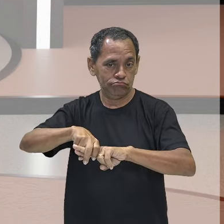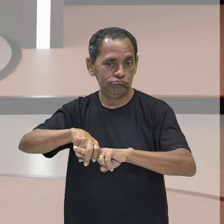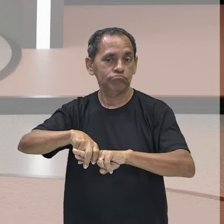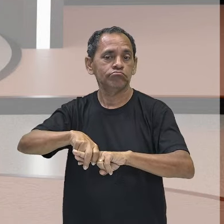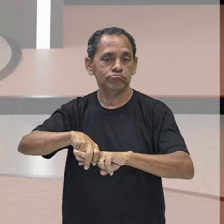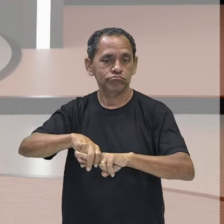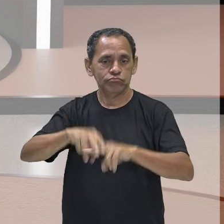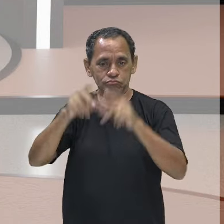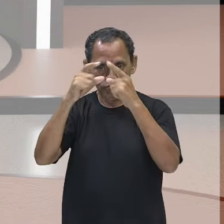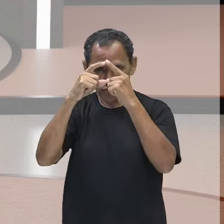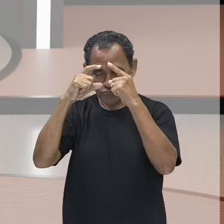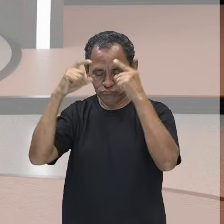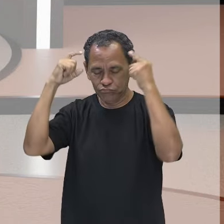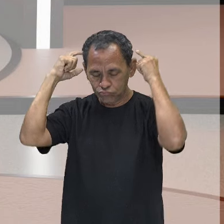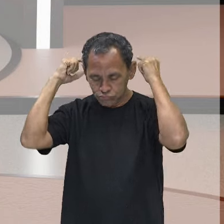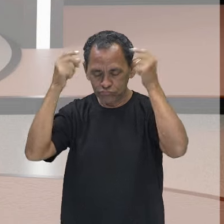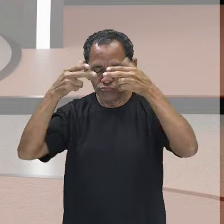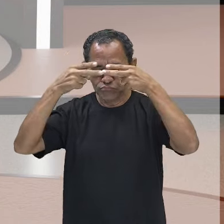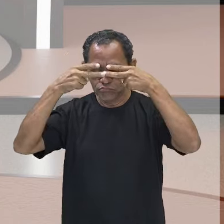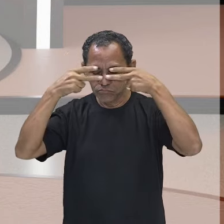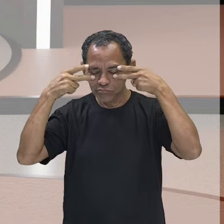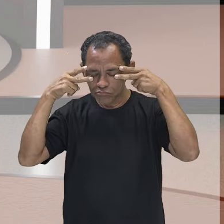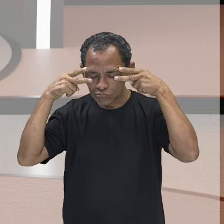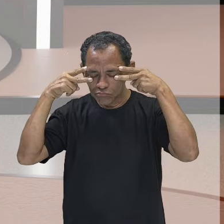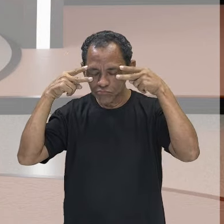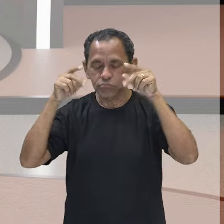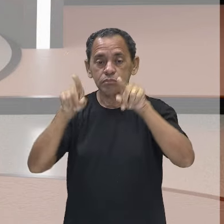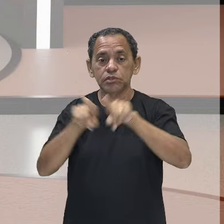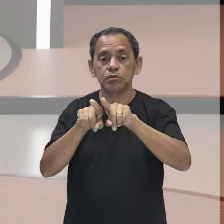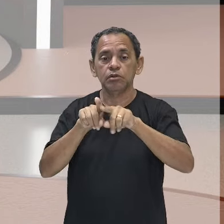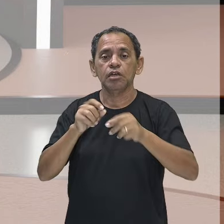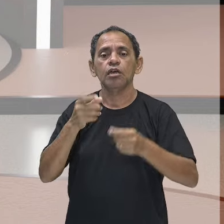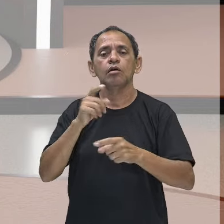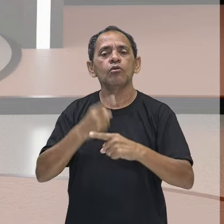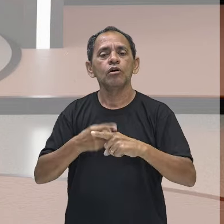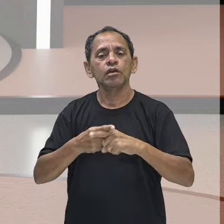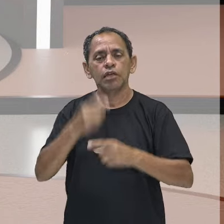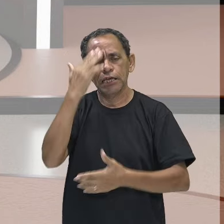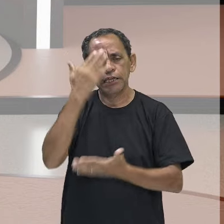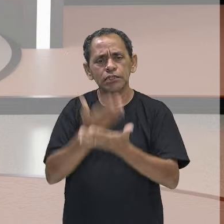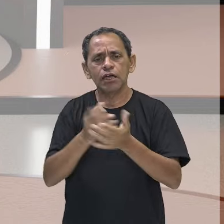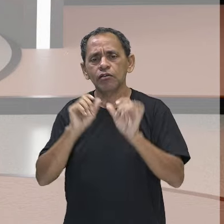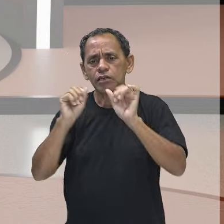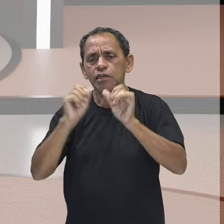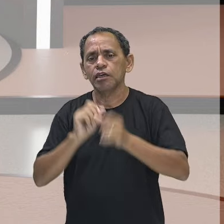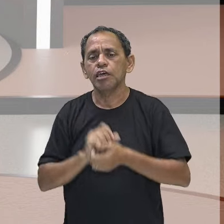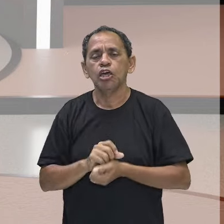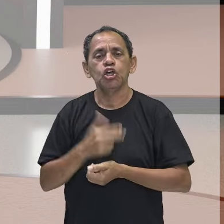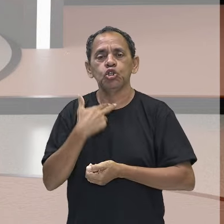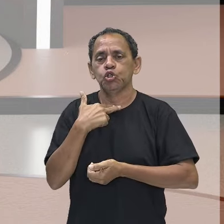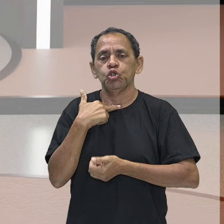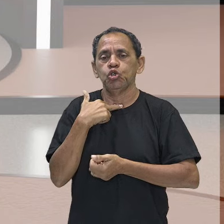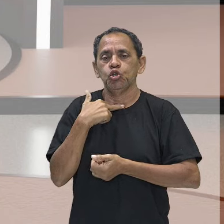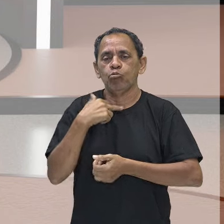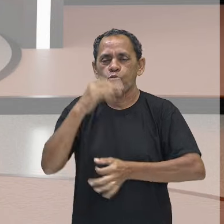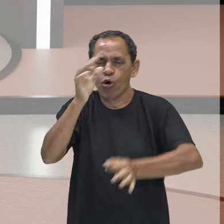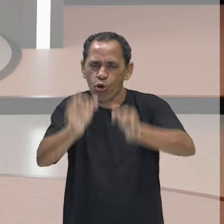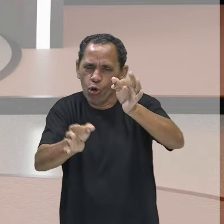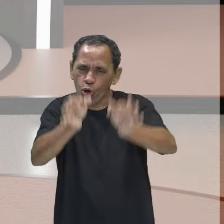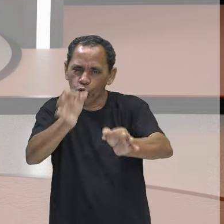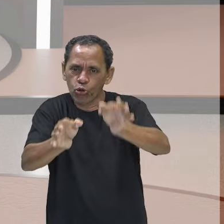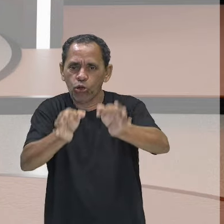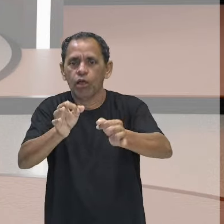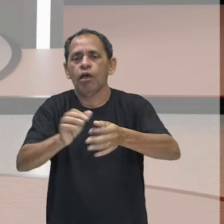Vendada, porque segundo a crença, ela não deve ter julgamento. Então, esses olhos vendados